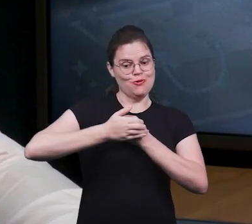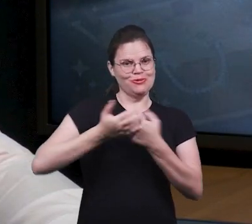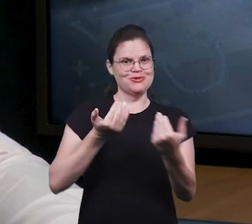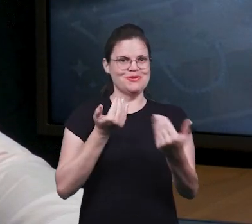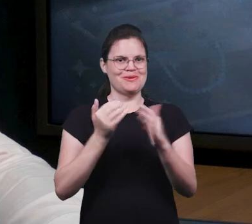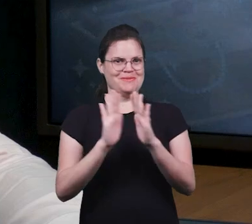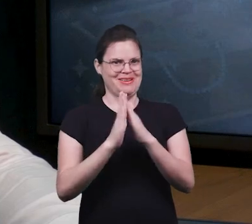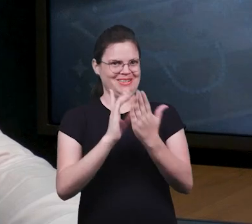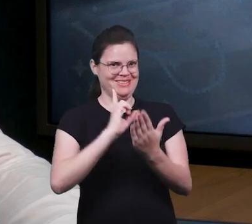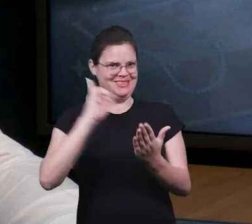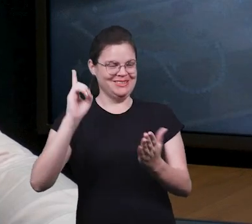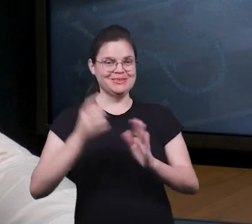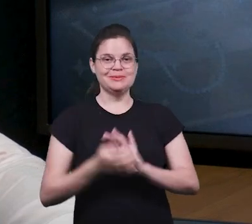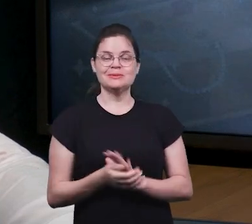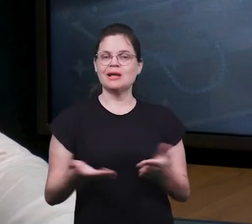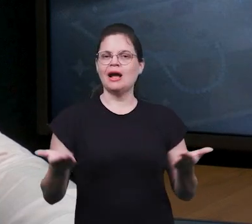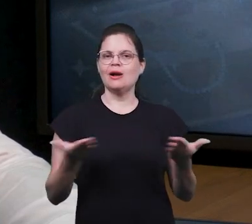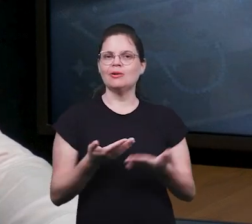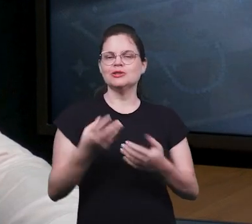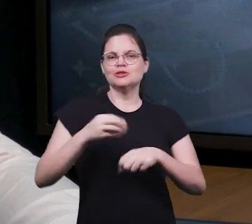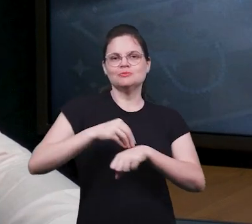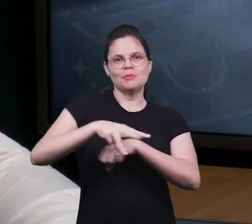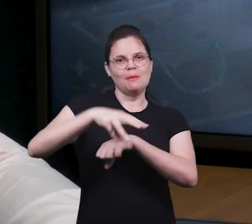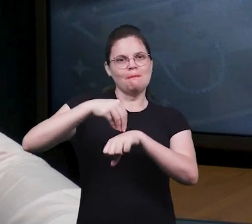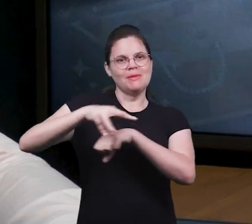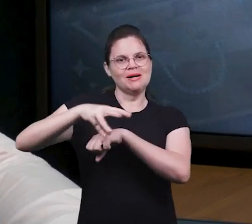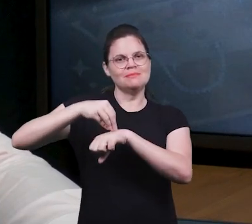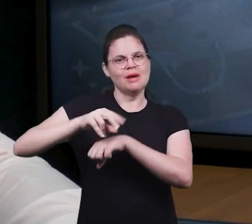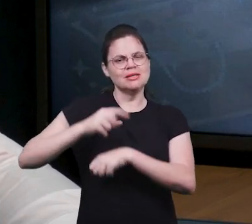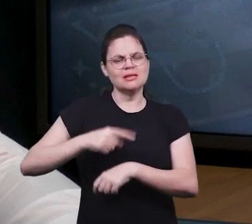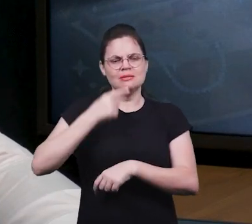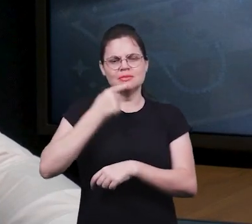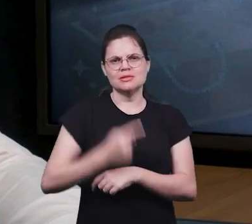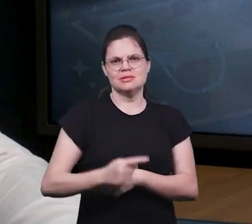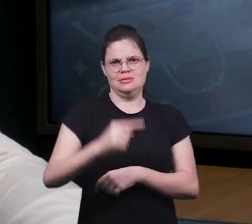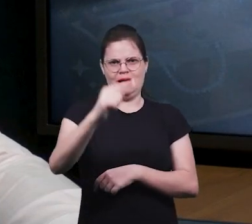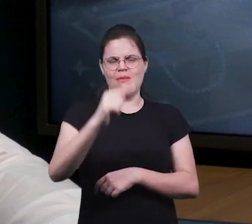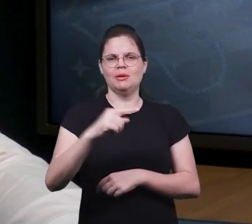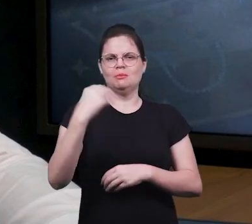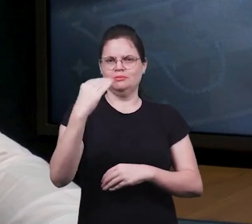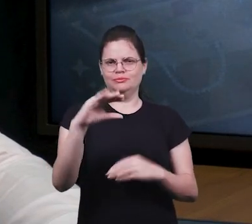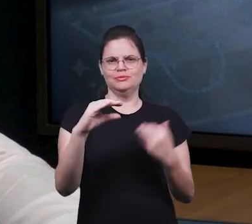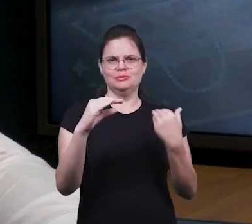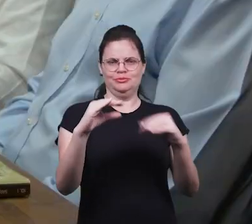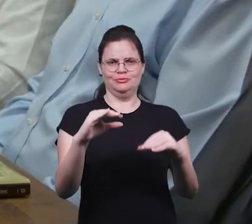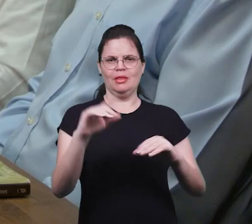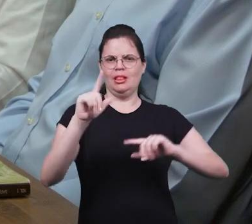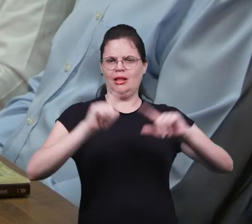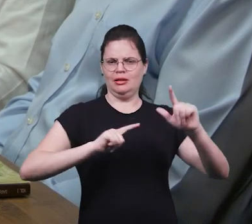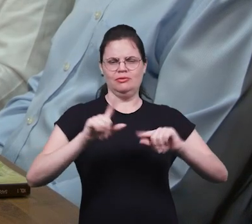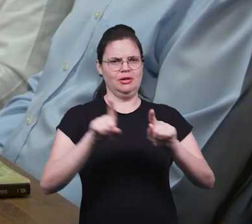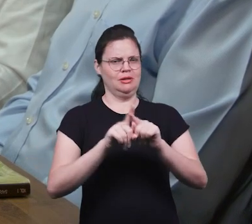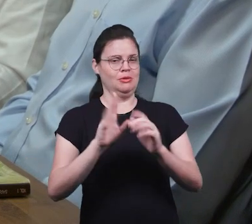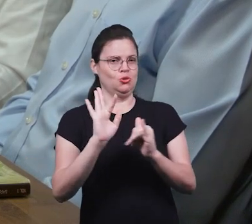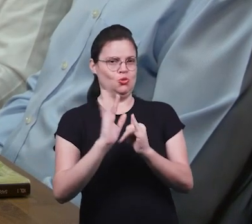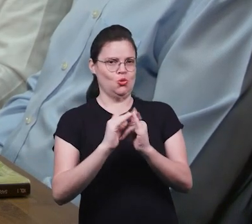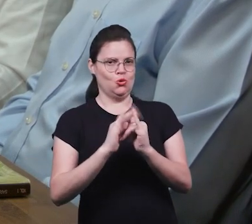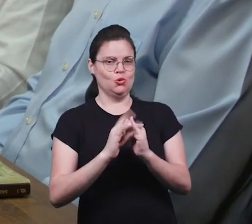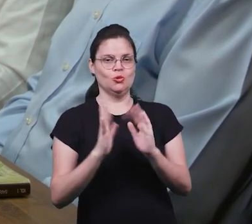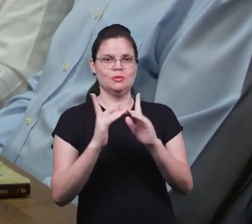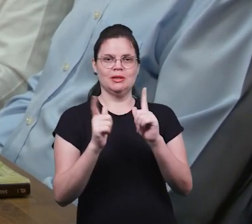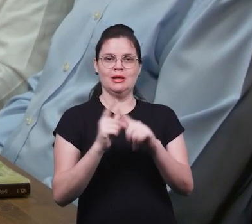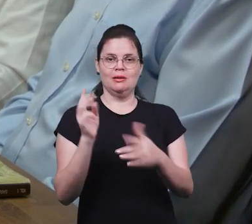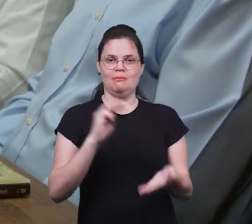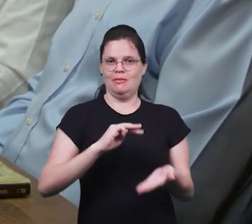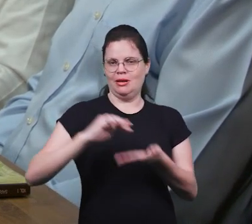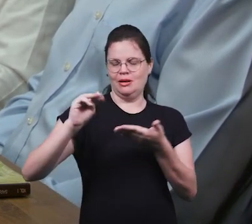estamos trazendo semanalmente. É um programa da Igreja Cristã Maranata e nós estamos aqui hoje para dar continuidade a